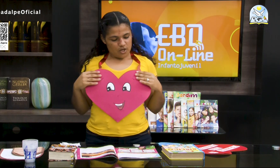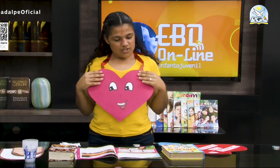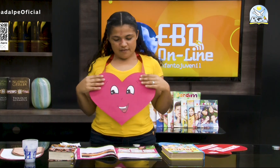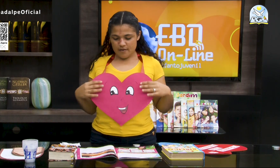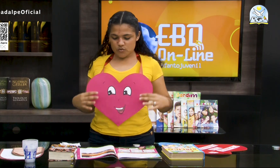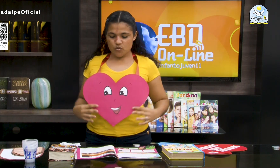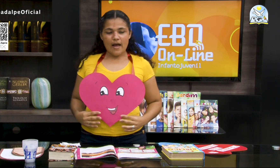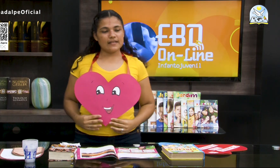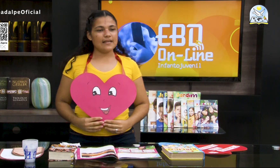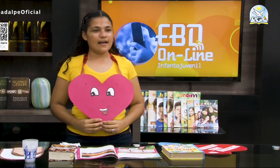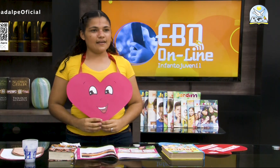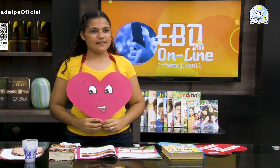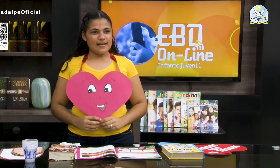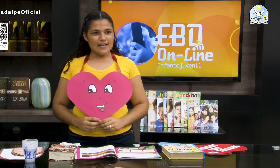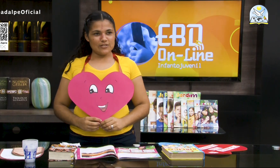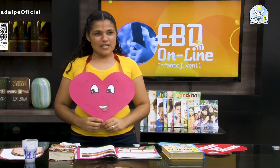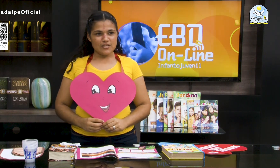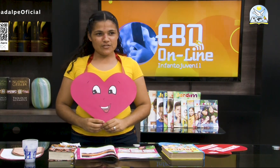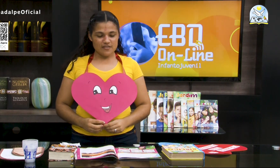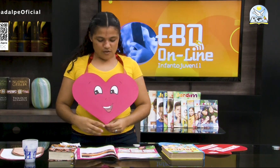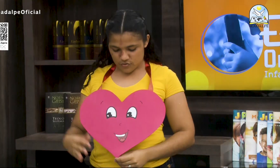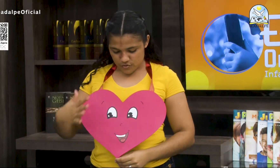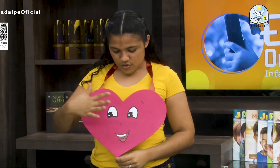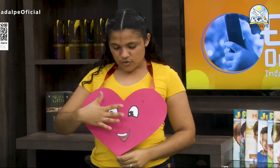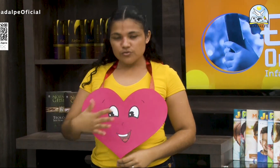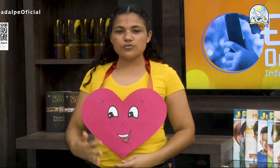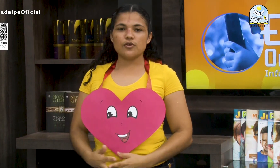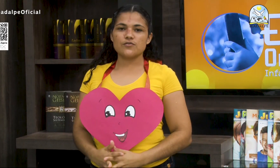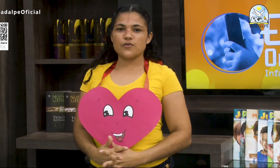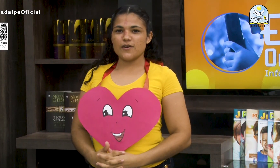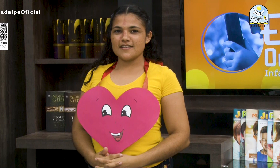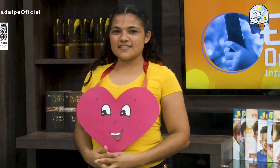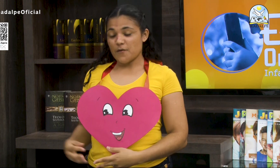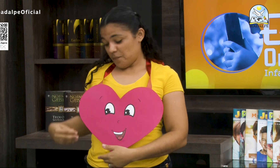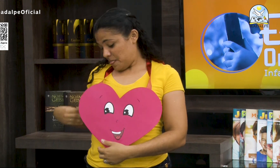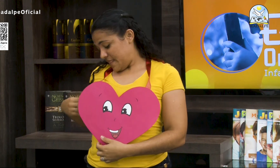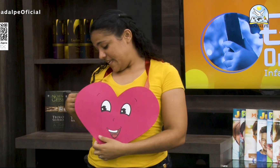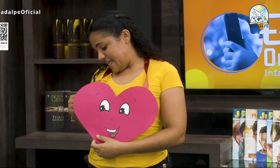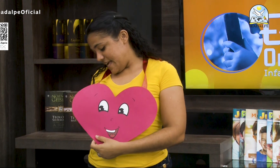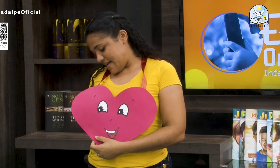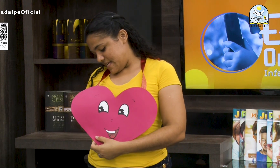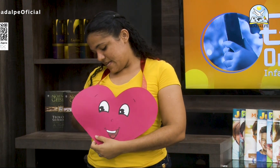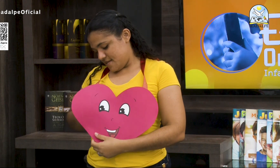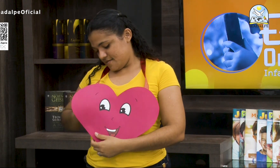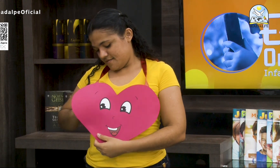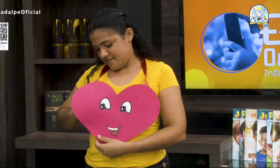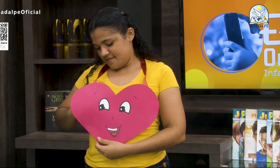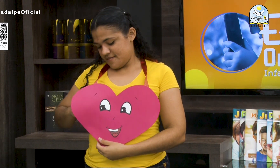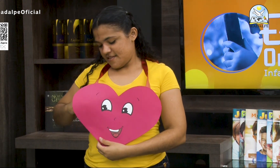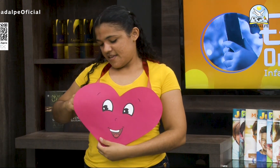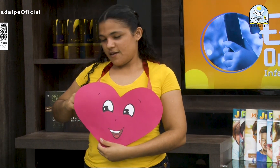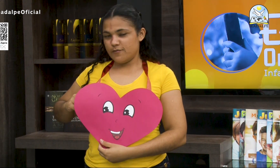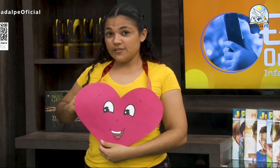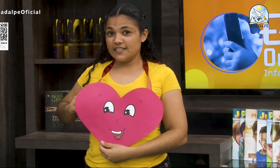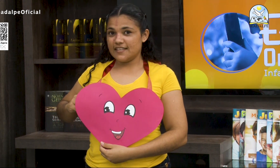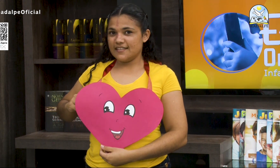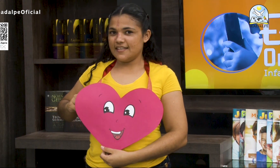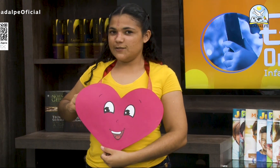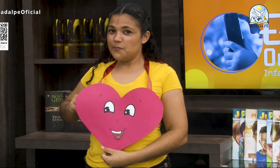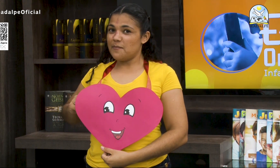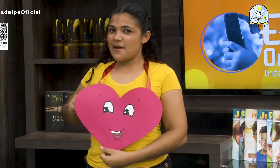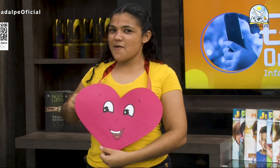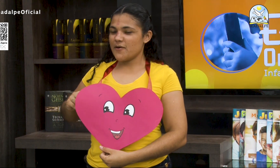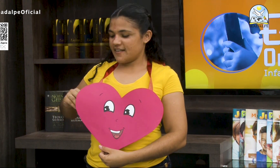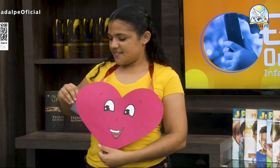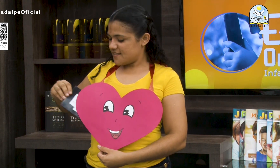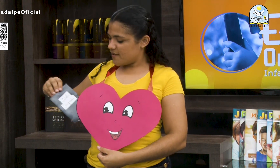Então, nós devemos guardar as leis de Deus no nosso coração. E aí, eu vou tirar daqui